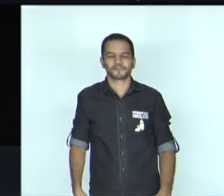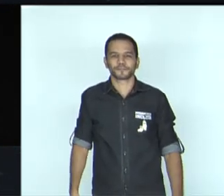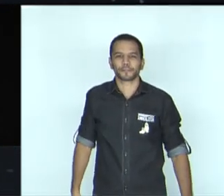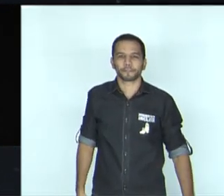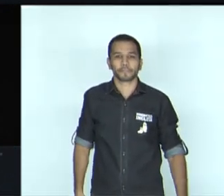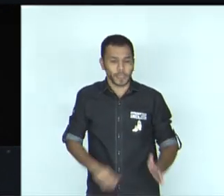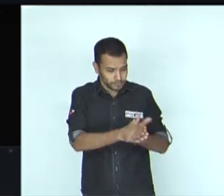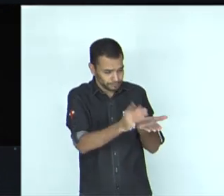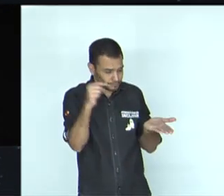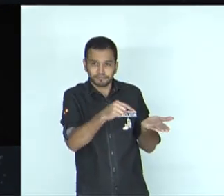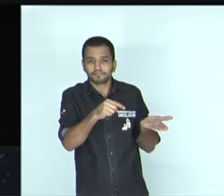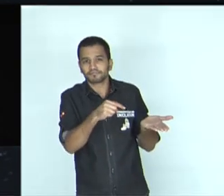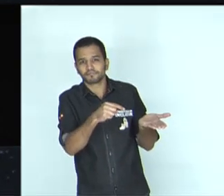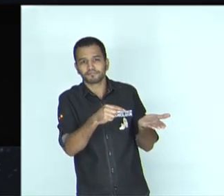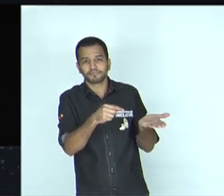É a palavra de Deus.